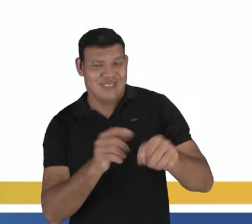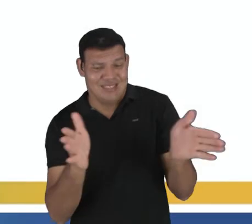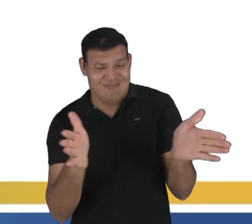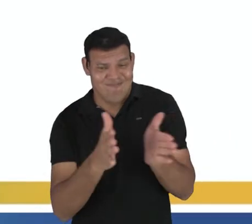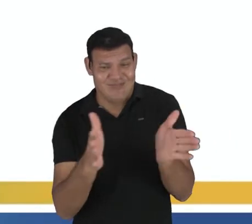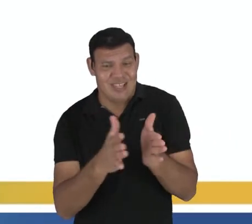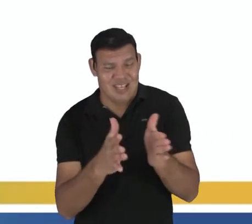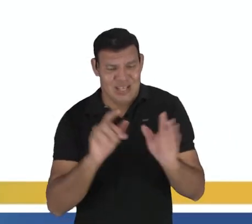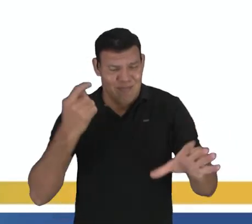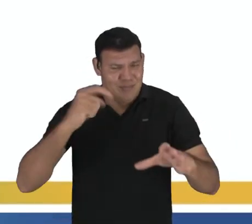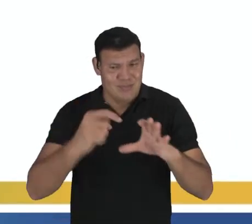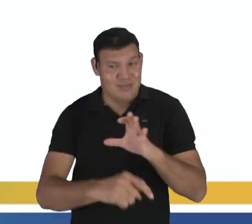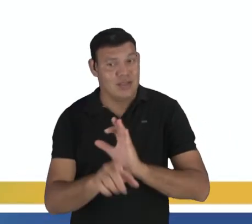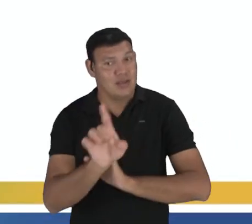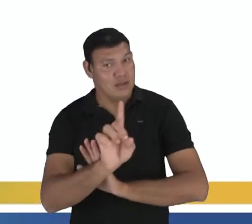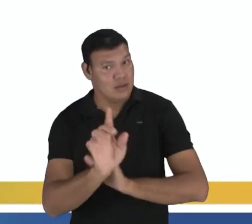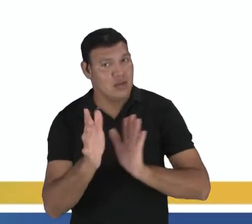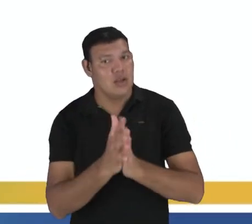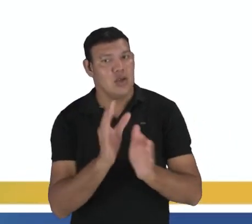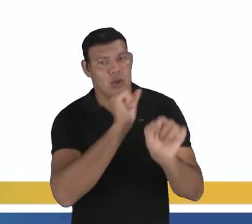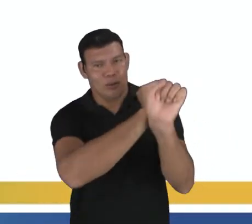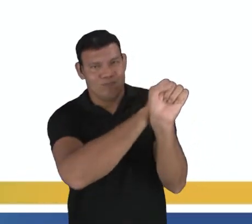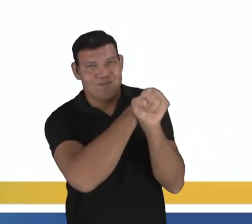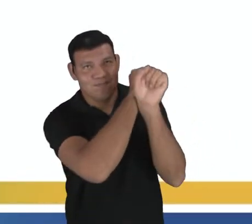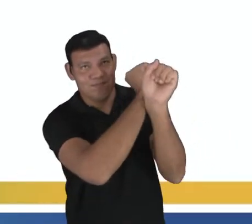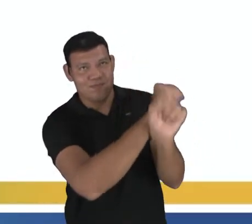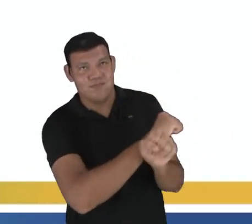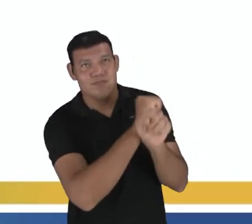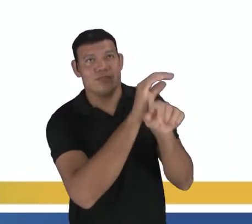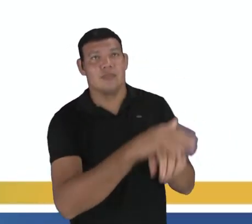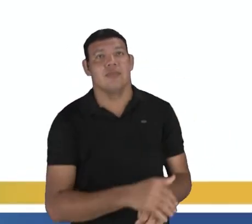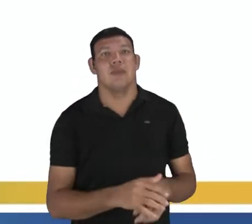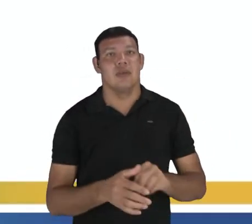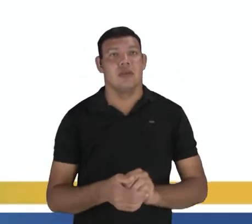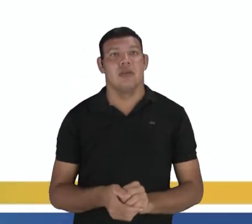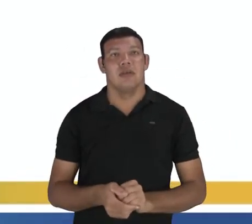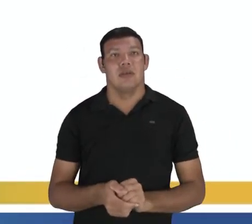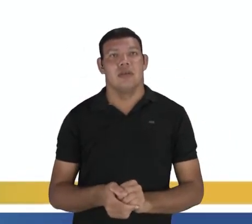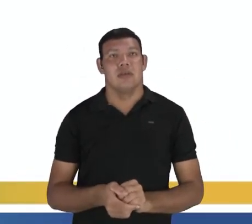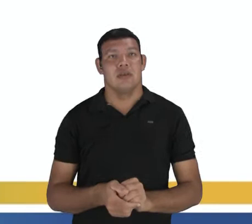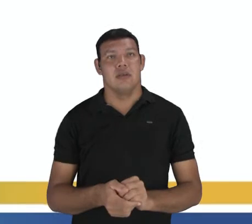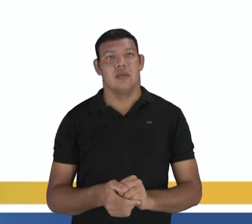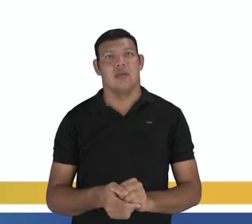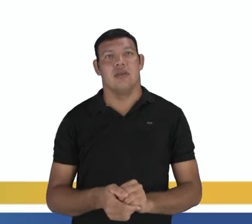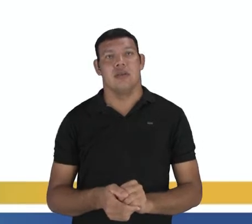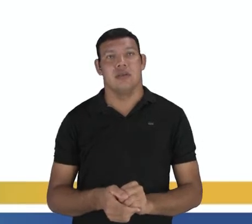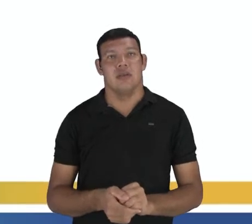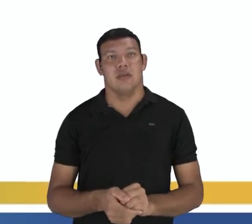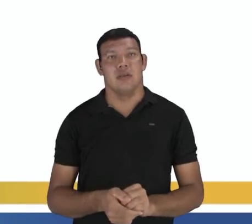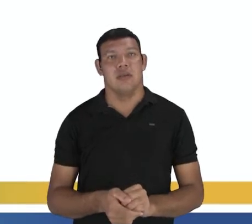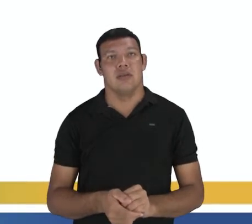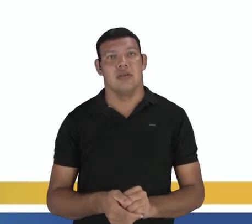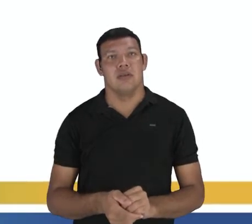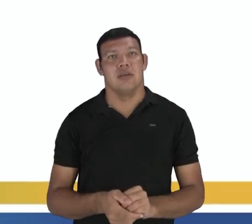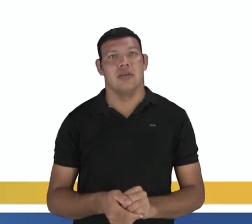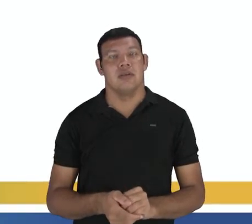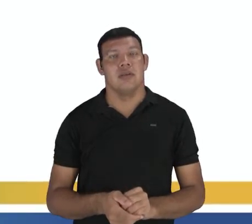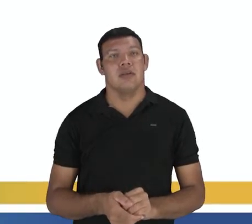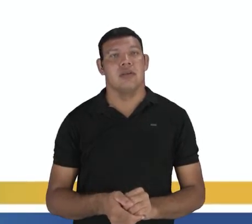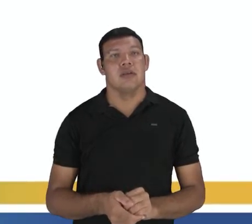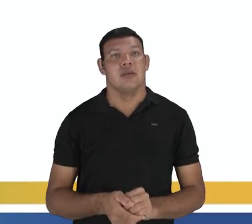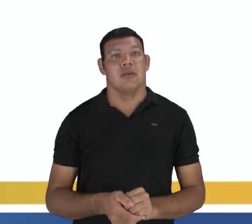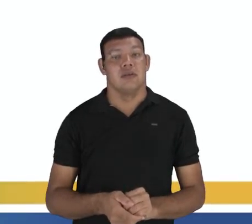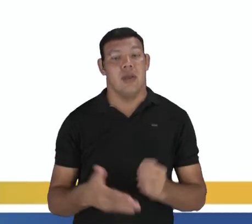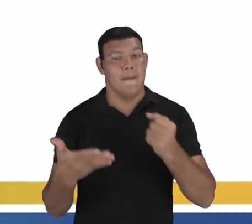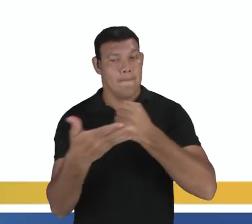pode adentrar, mas aí a gente tem os escravos como pés e mãos, né, dos senhores. Os escravos